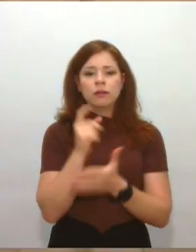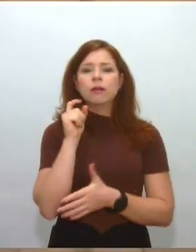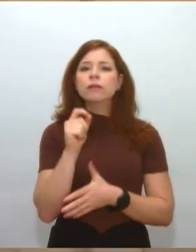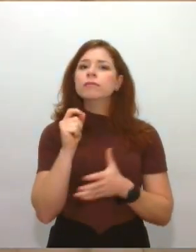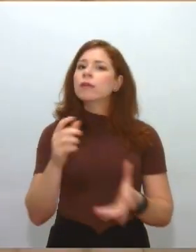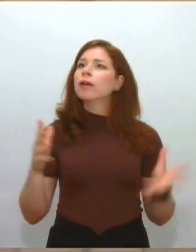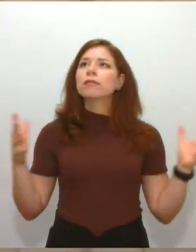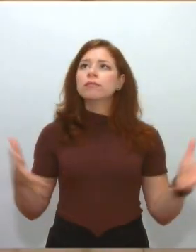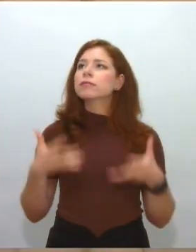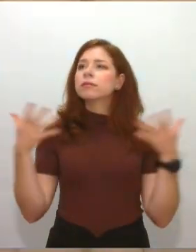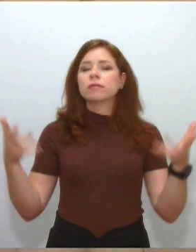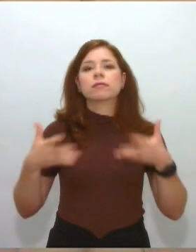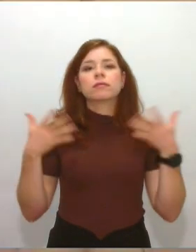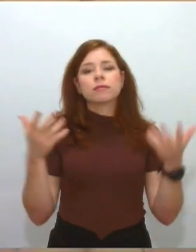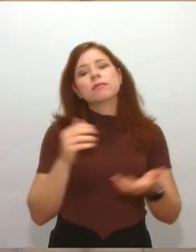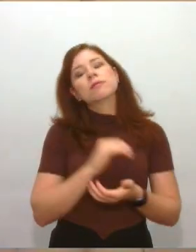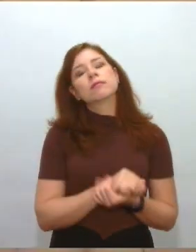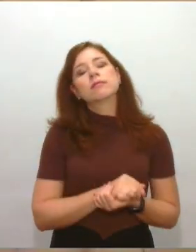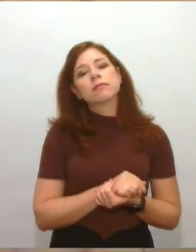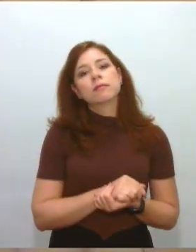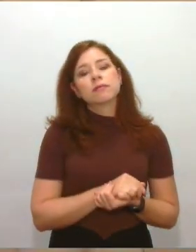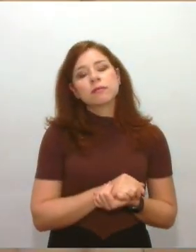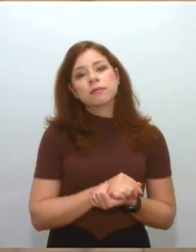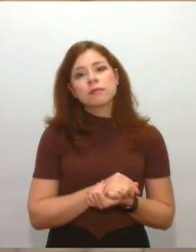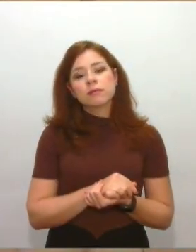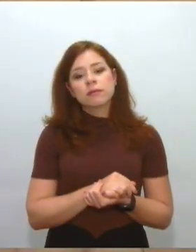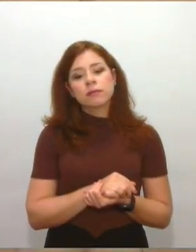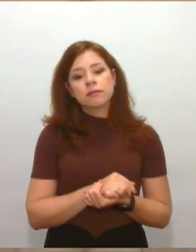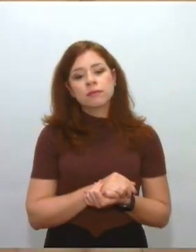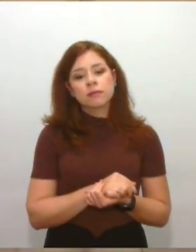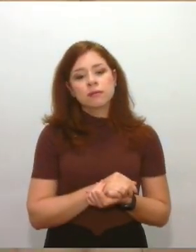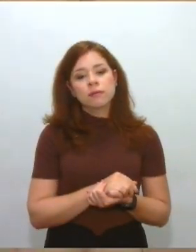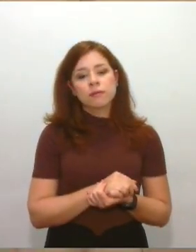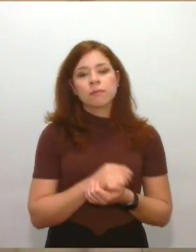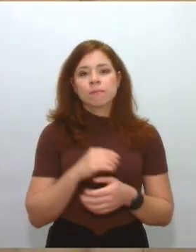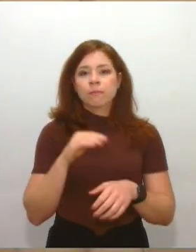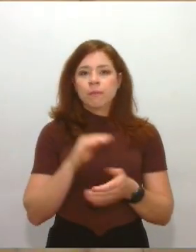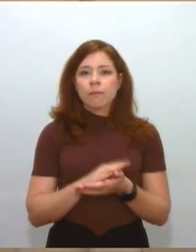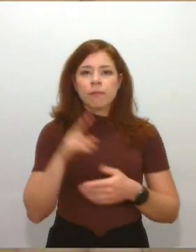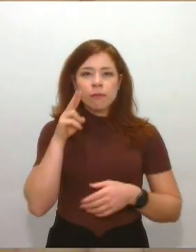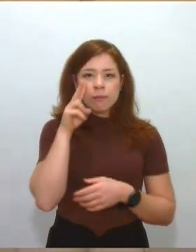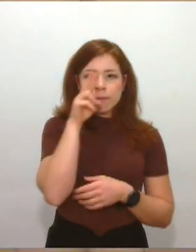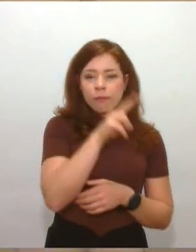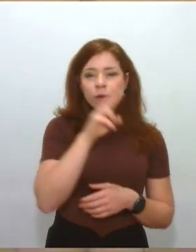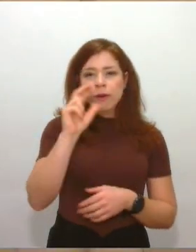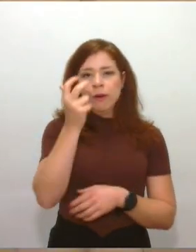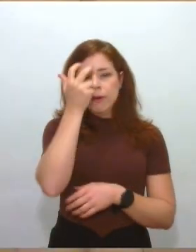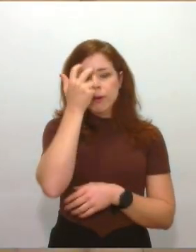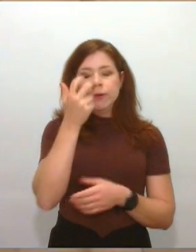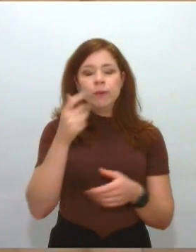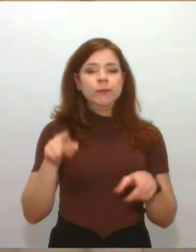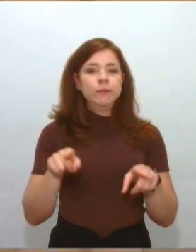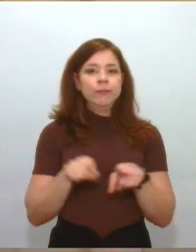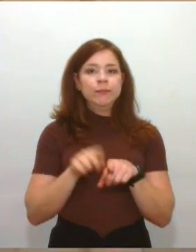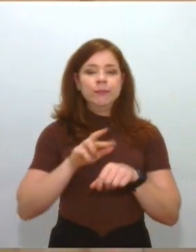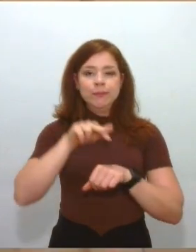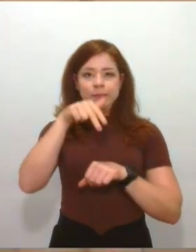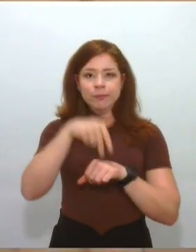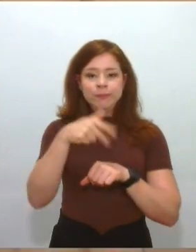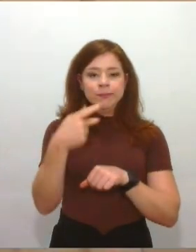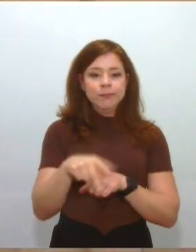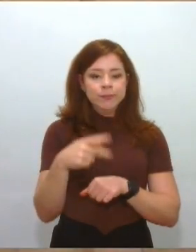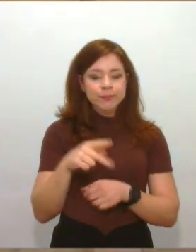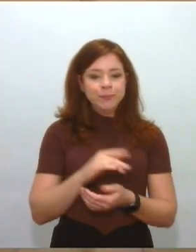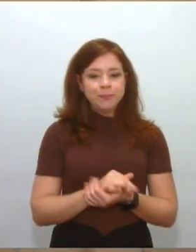É, devido a essa potência cultural dela, essa presença forte aqui na nossa cultura há mais de